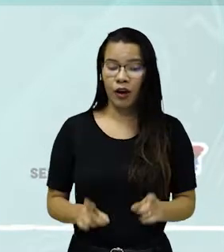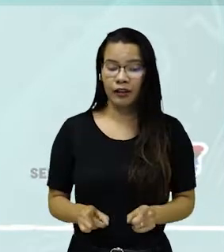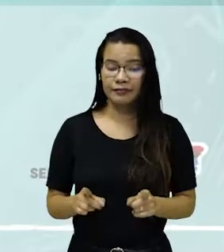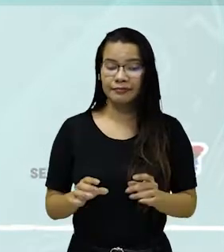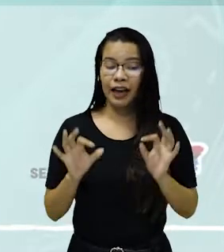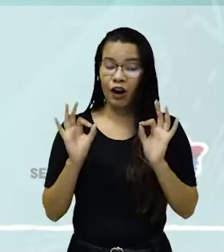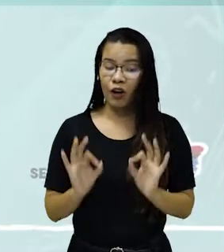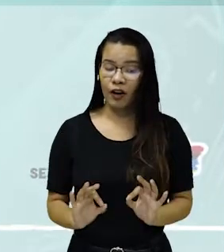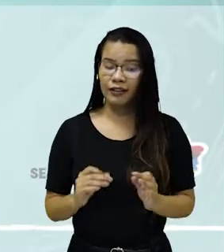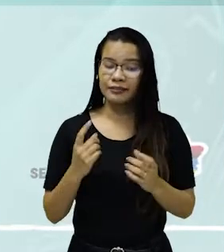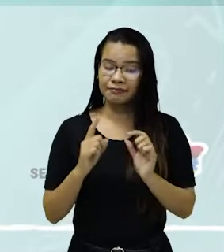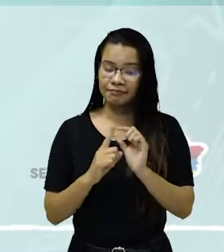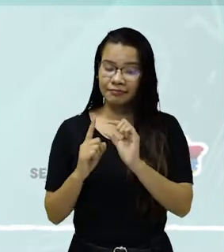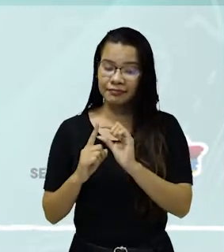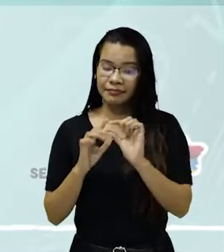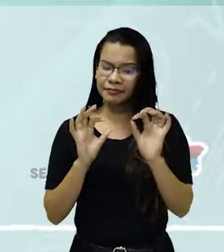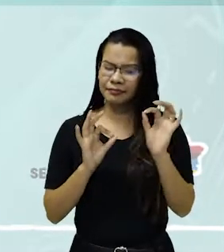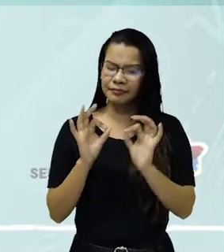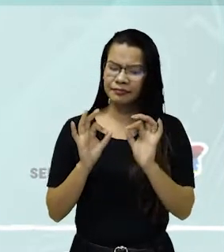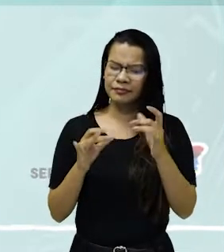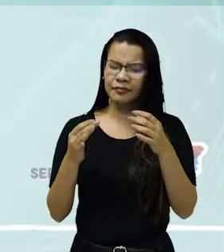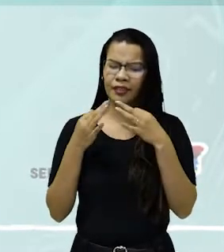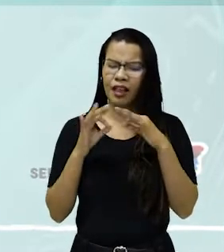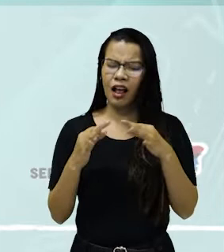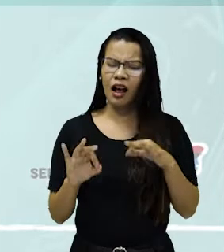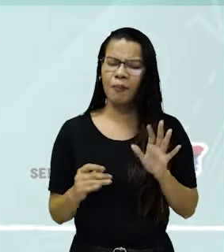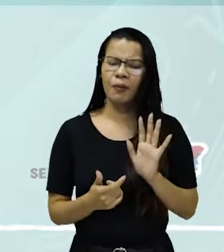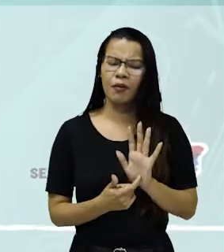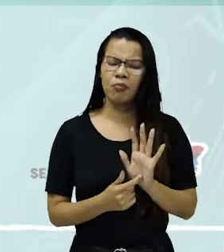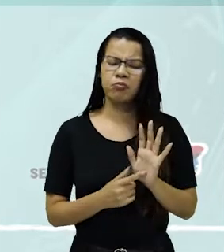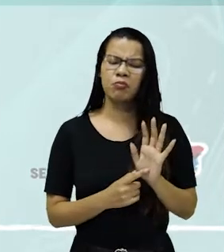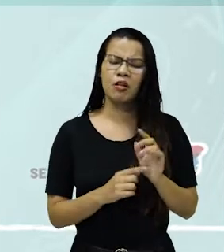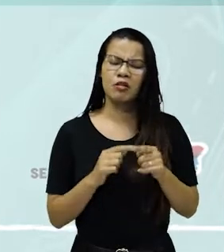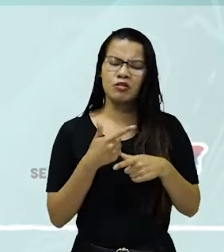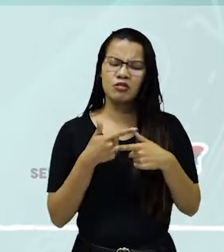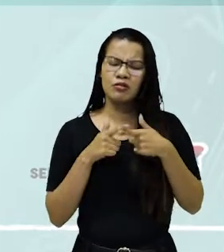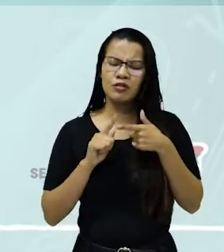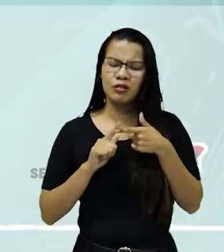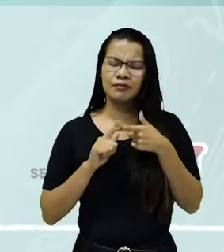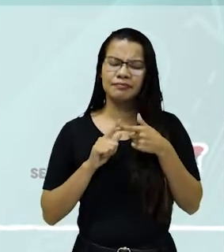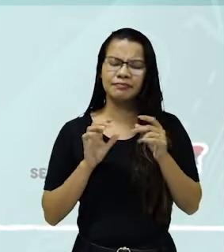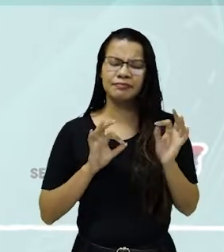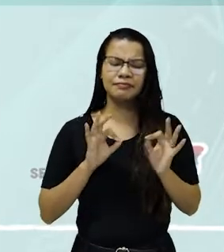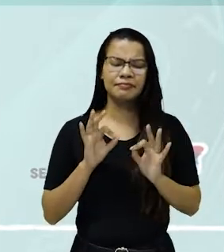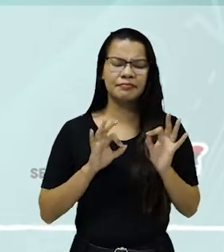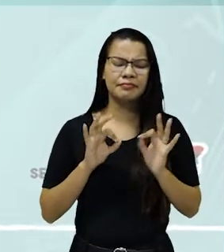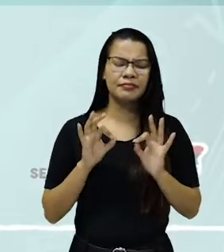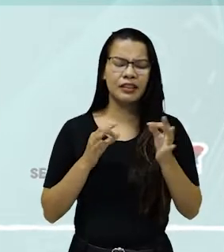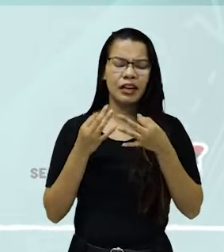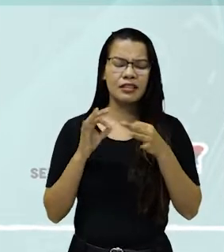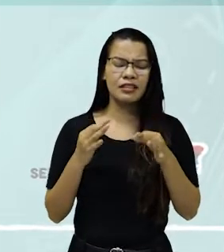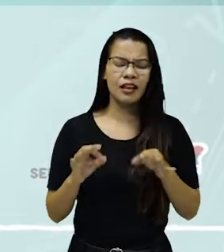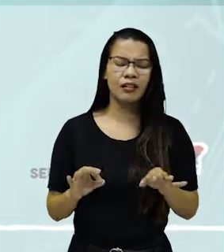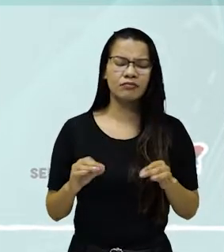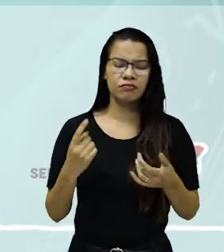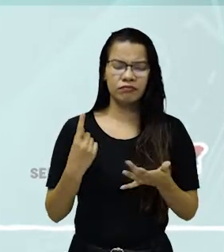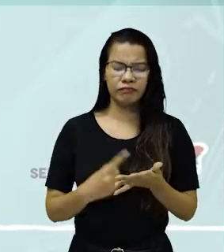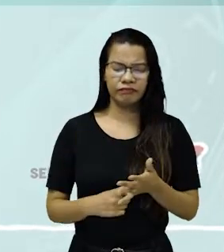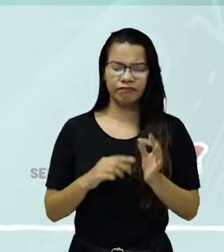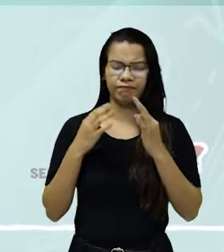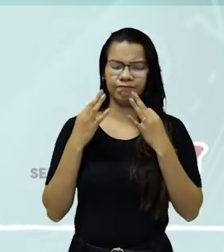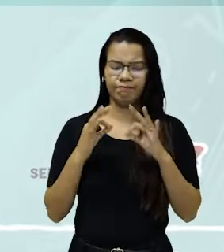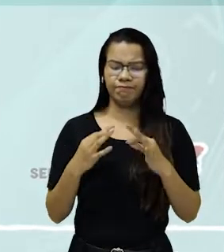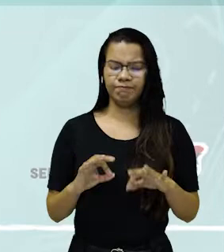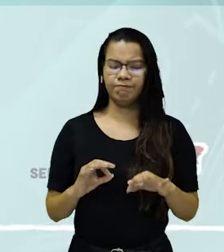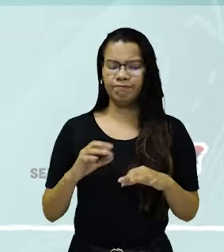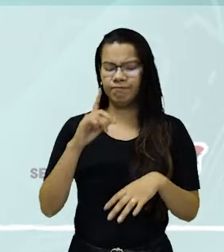orações. A sintaxe apresenta subdivisões: a sintaxe de concordância, a sintaxe de regência e a sintaxe de